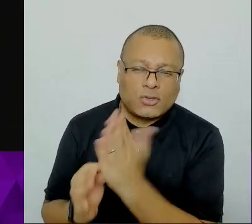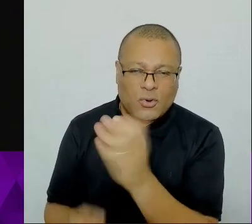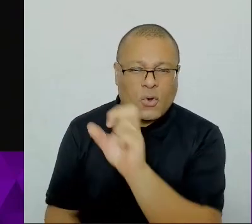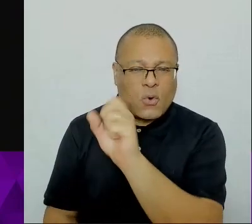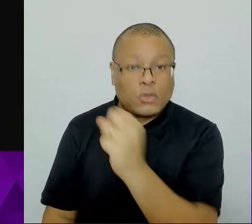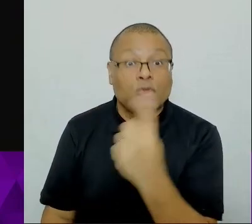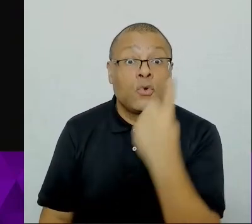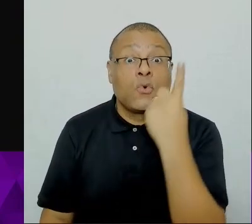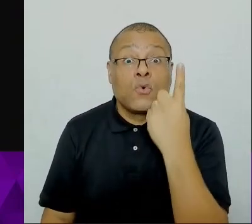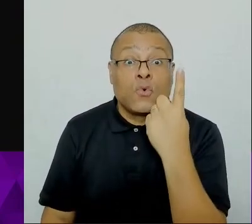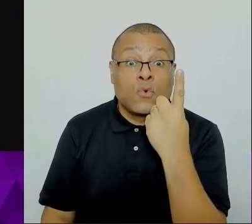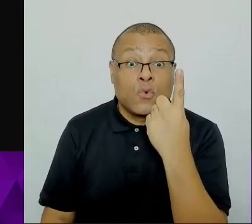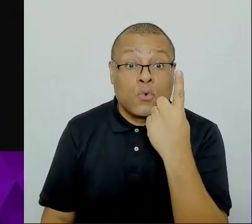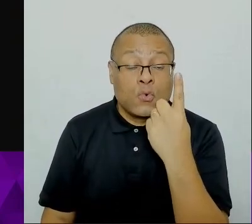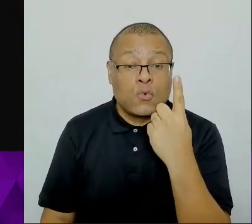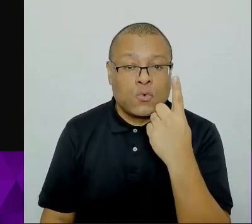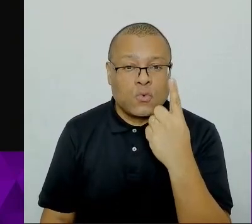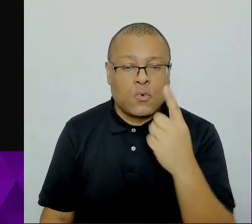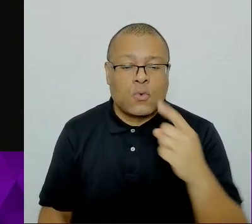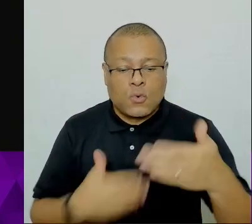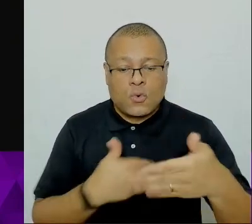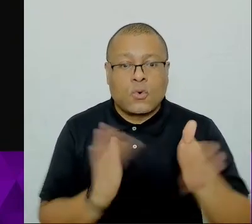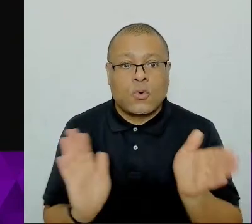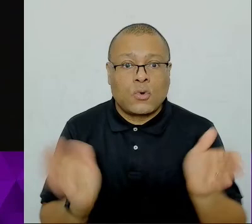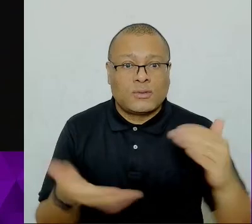container, quais são essas entidades.